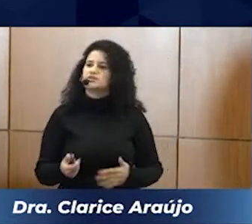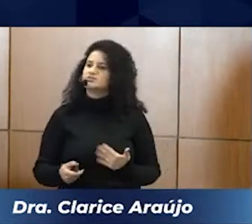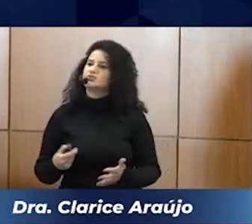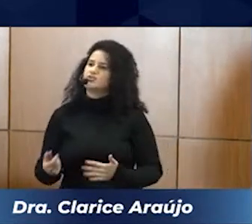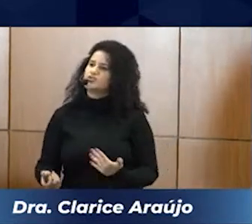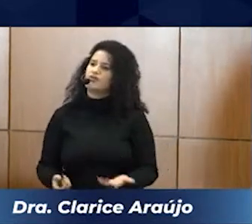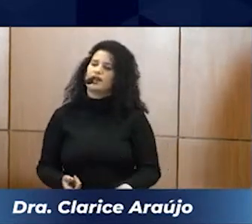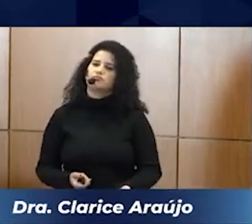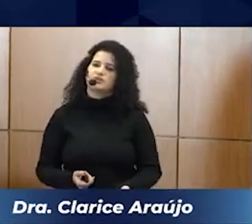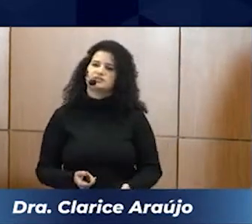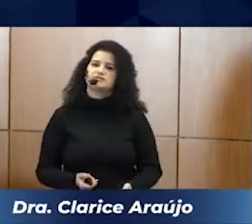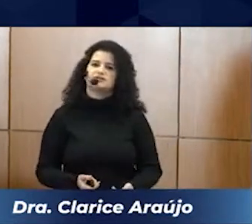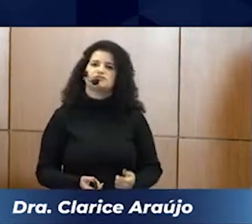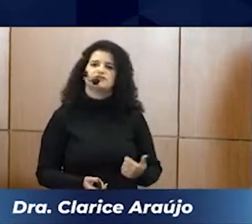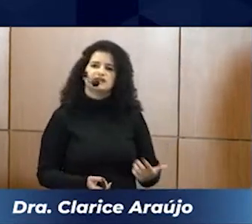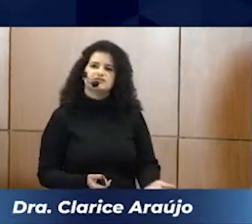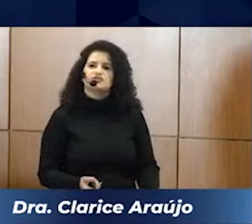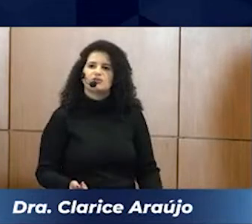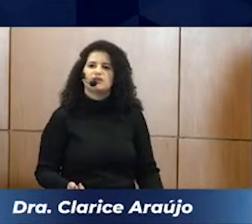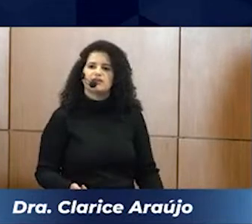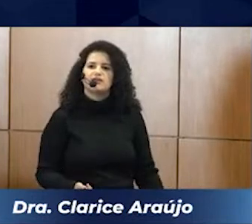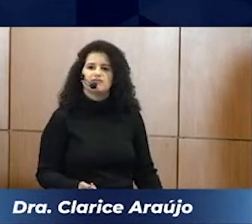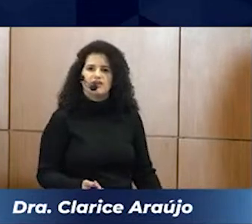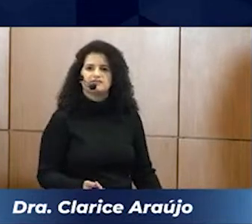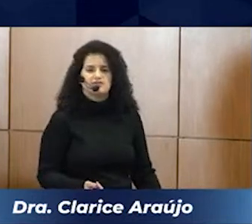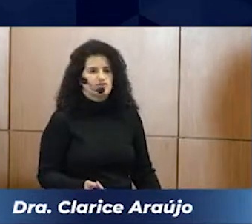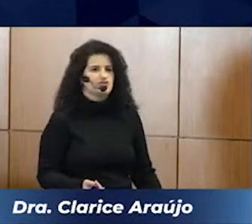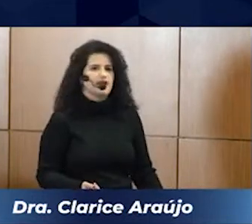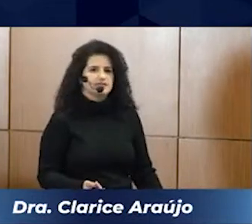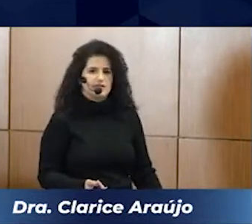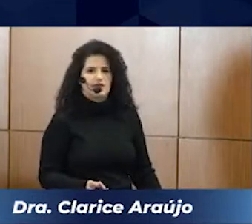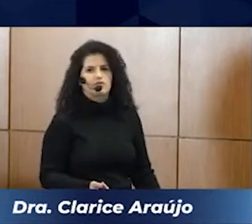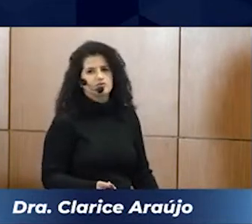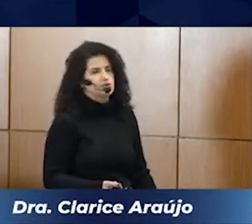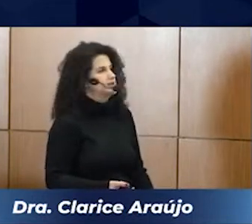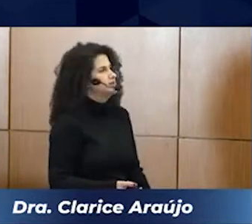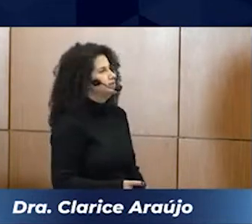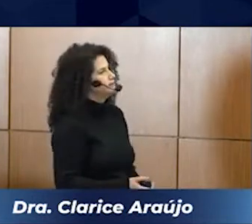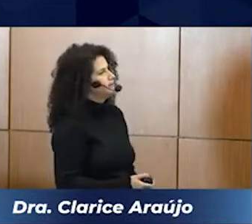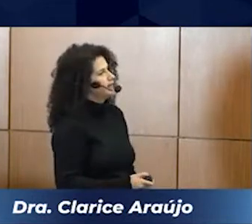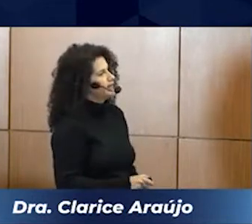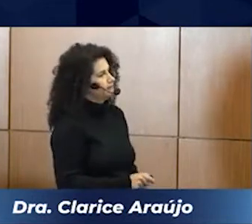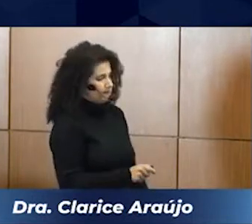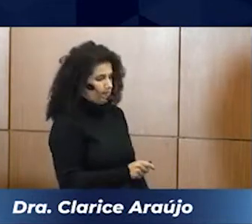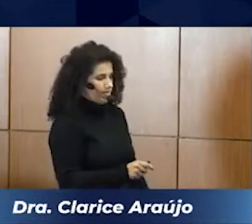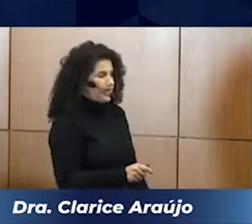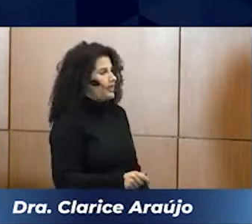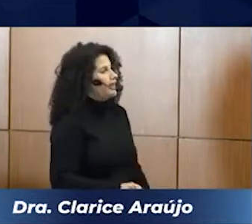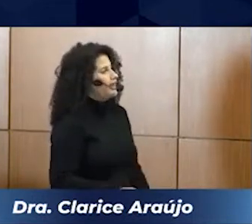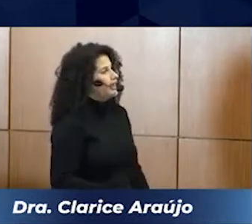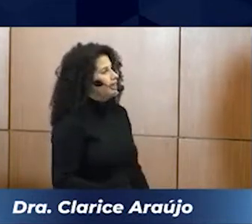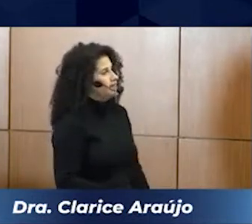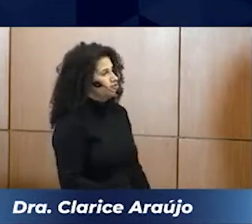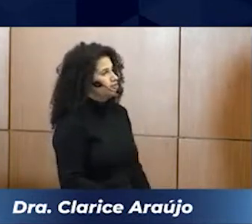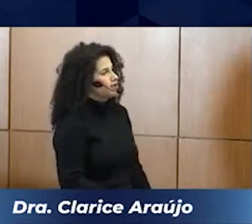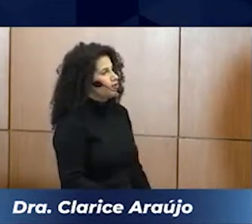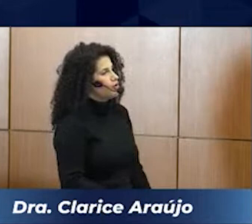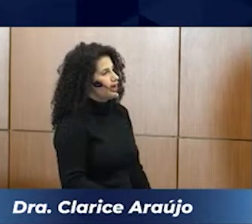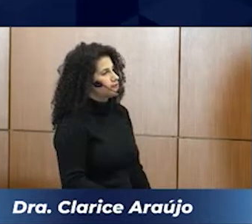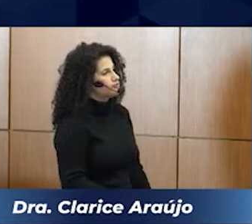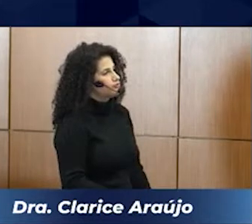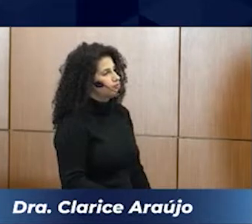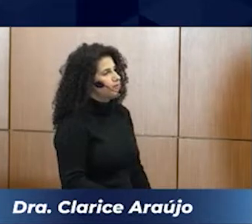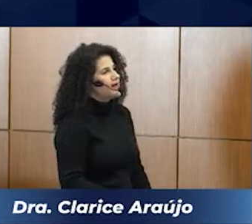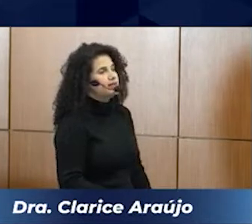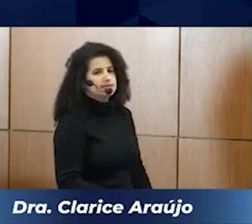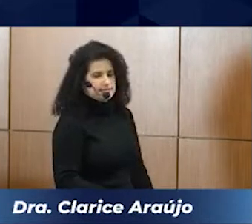outras coisas, quando a gente vai pesquisando a evidência, a gente também tem que ver se a gente tem esse recurso aqui. Né? É, e a gente tem que